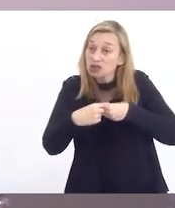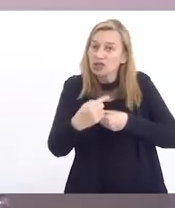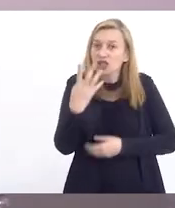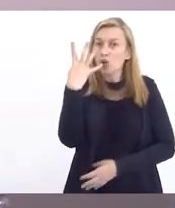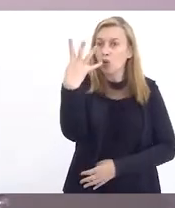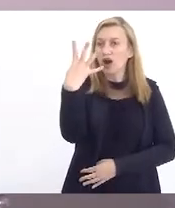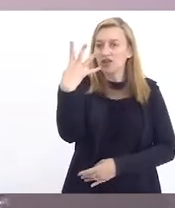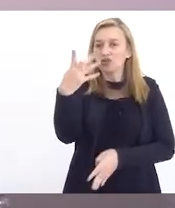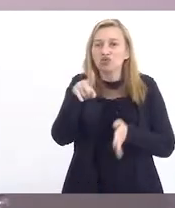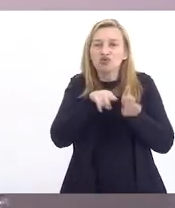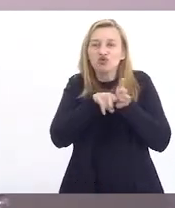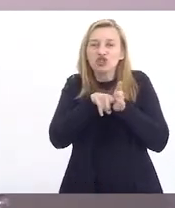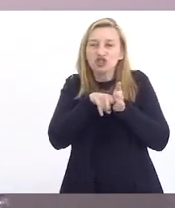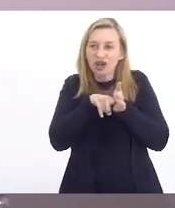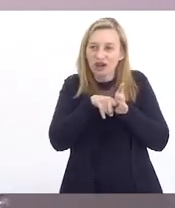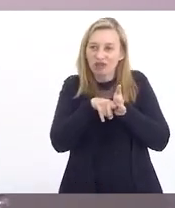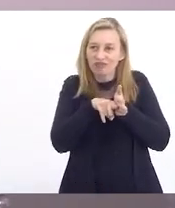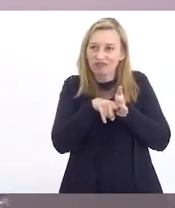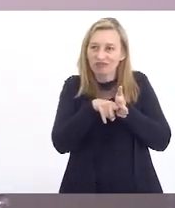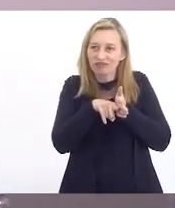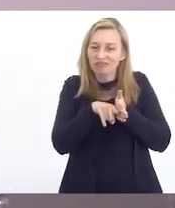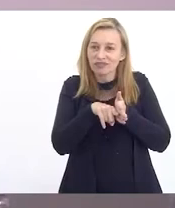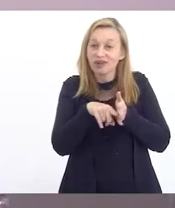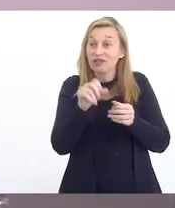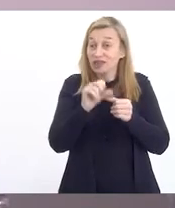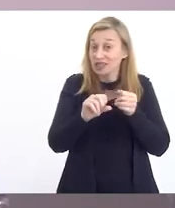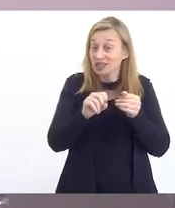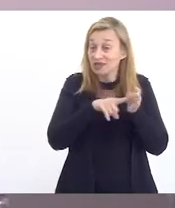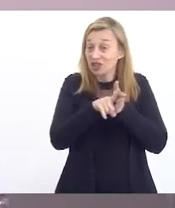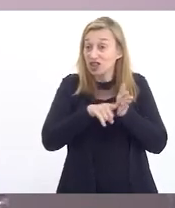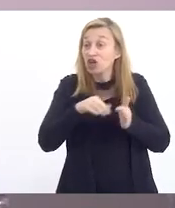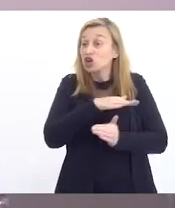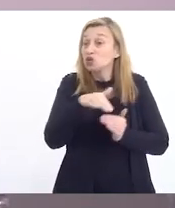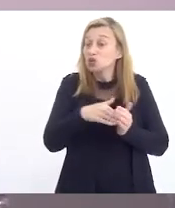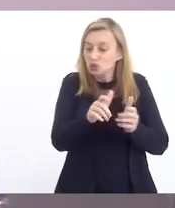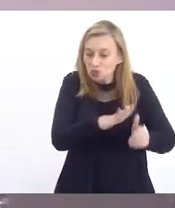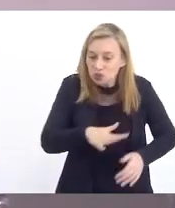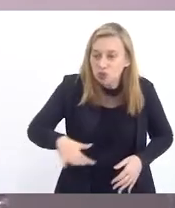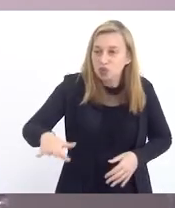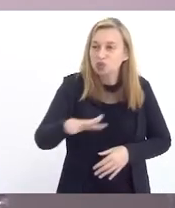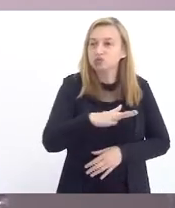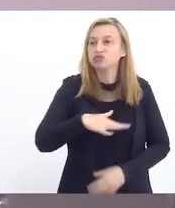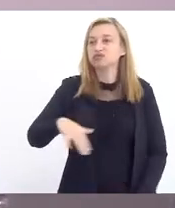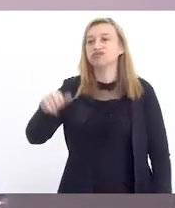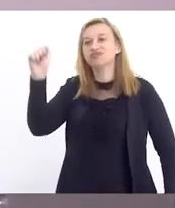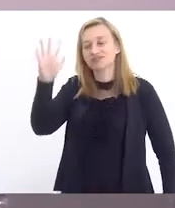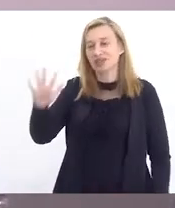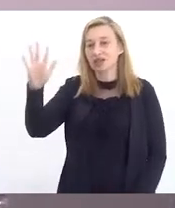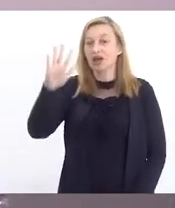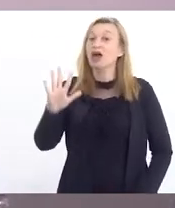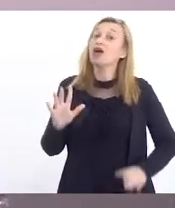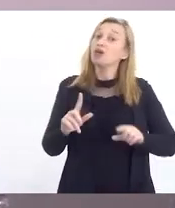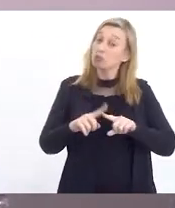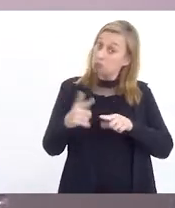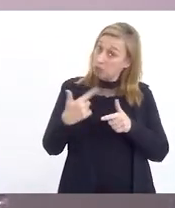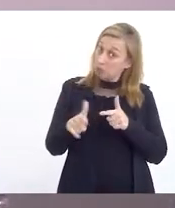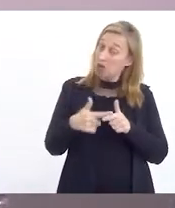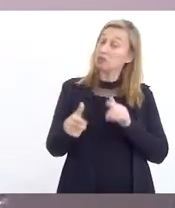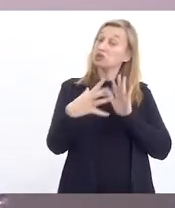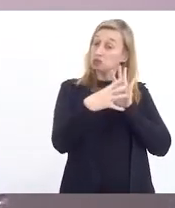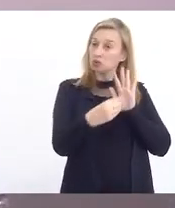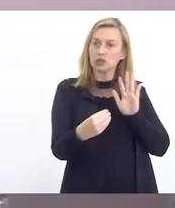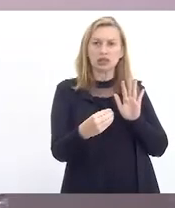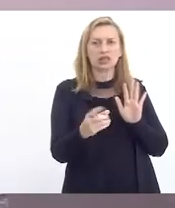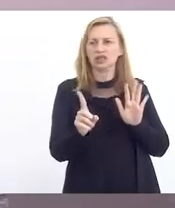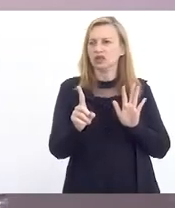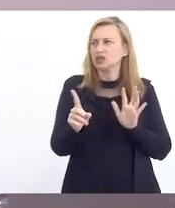quatro fiscais para fazer a fiscalização em todo o território nacional. Né? Então, esse é um problema de modelo. Né? Por favor, não